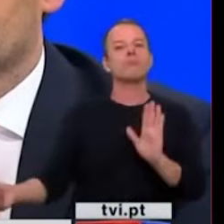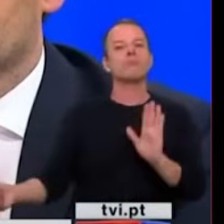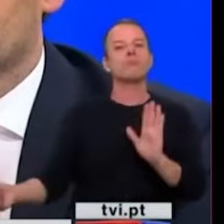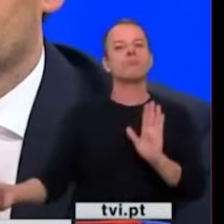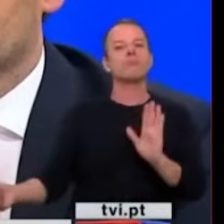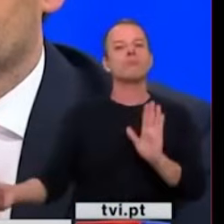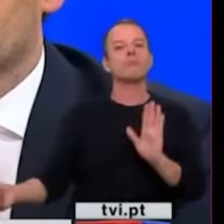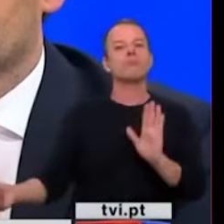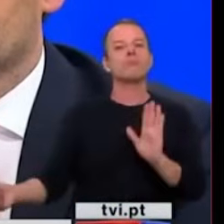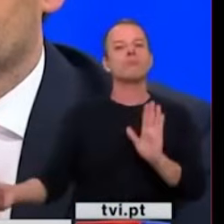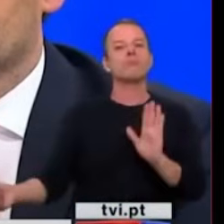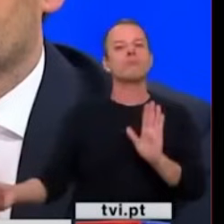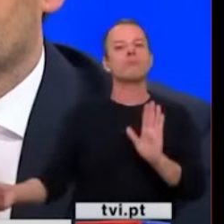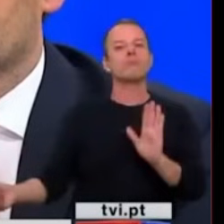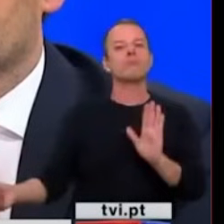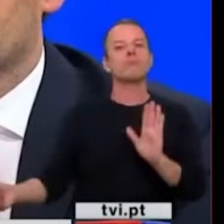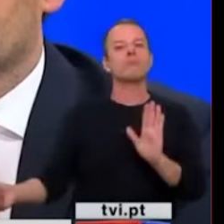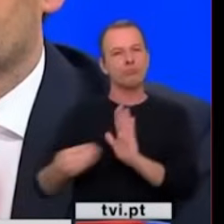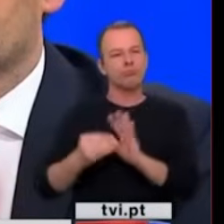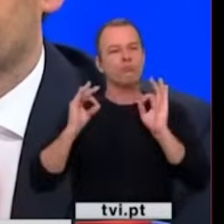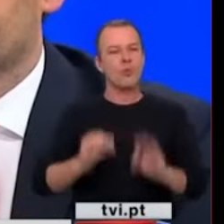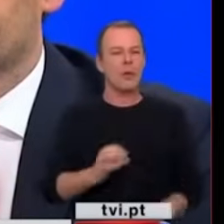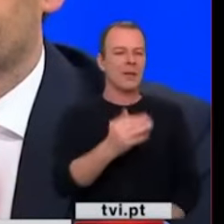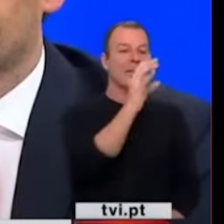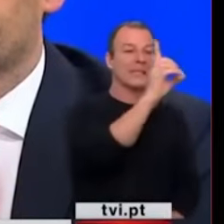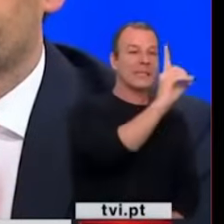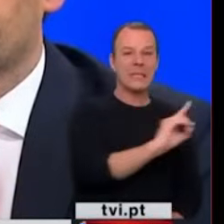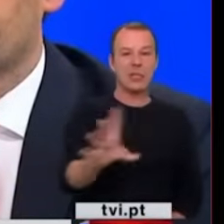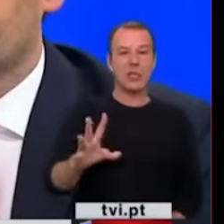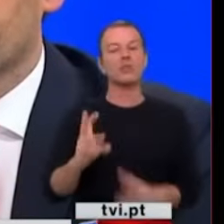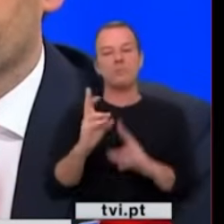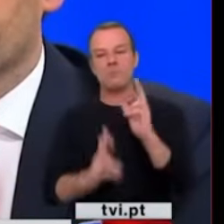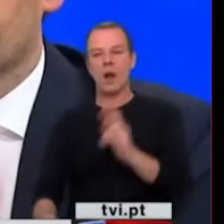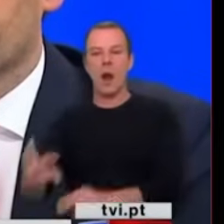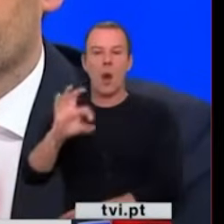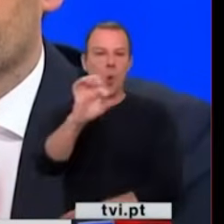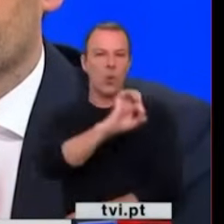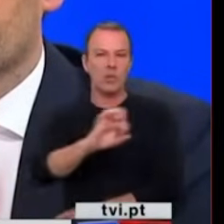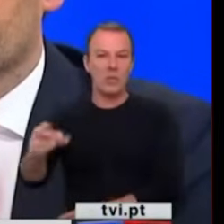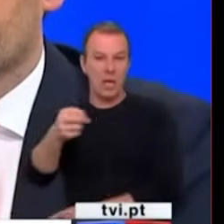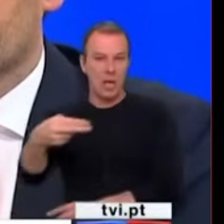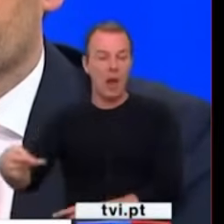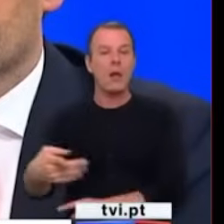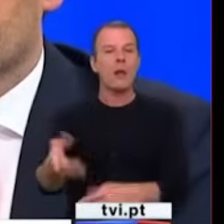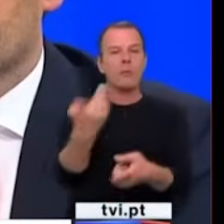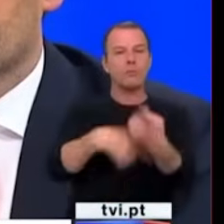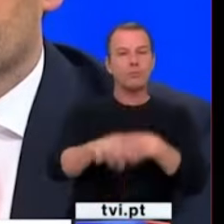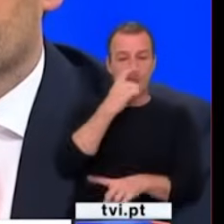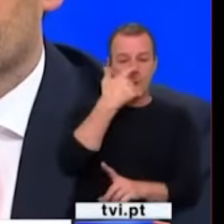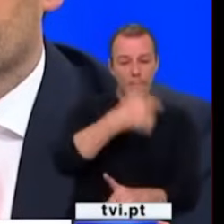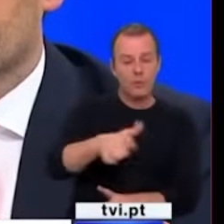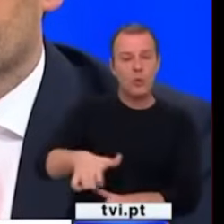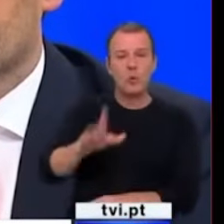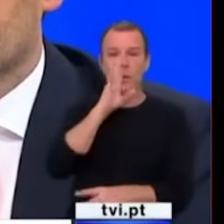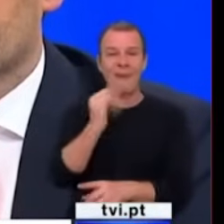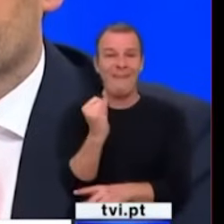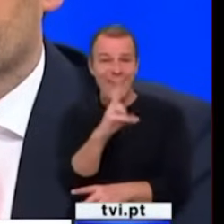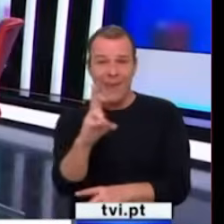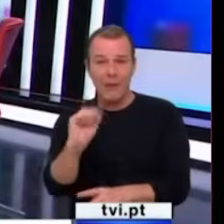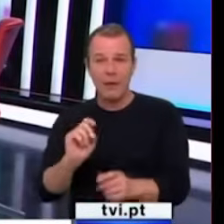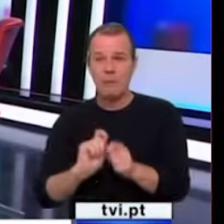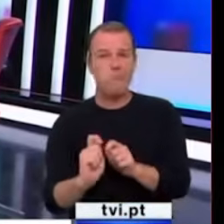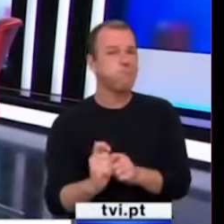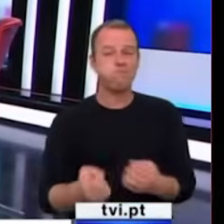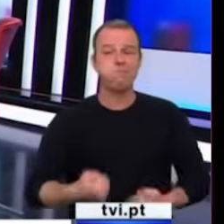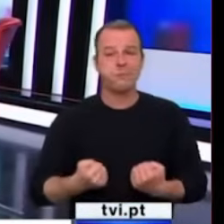com aliás ele ele falou sobre algumas coisas mas pron pronto nós queremos que os cidadãos que não paguem não têm rendimentos suficientes para pagar IRS possam ter